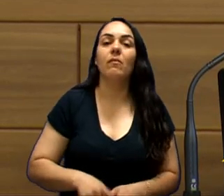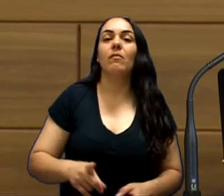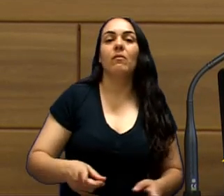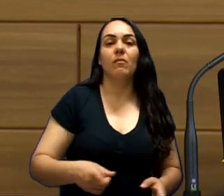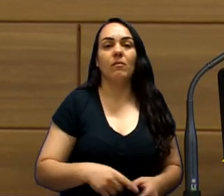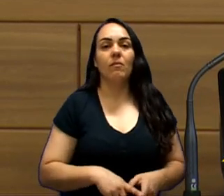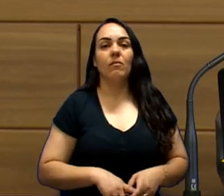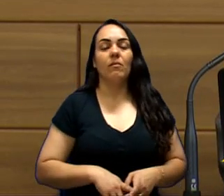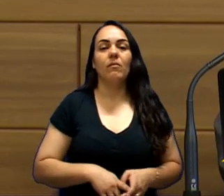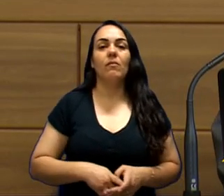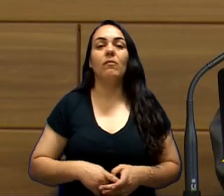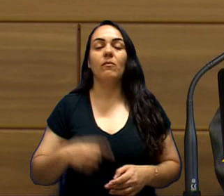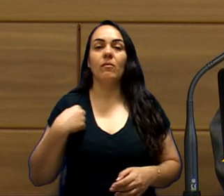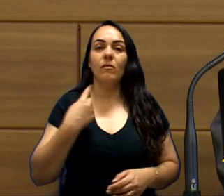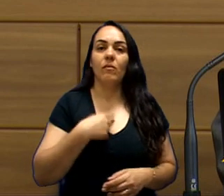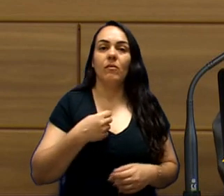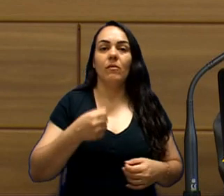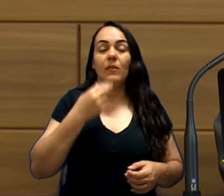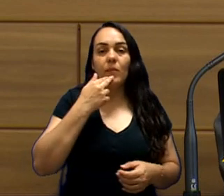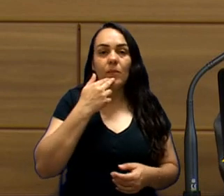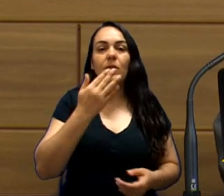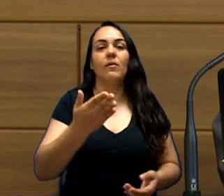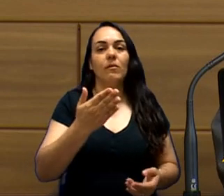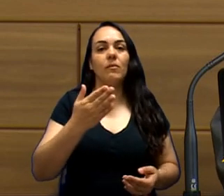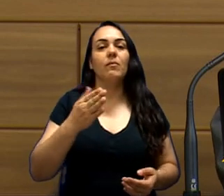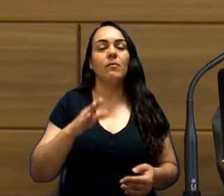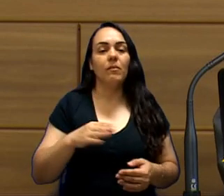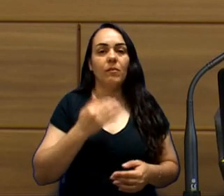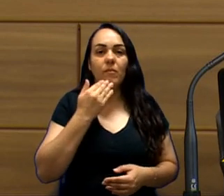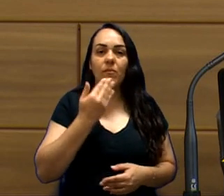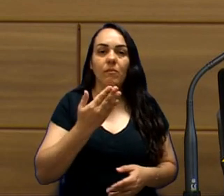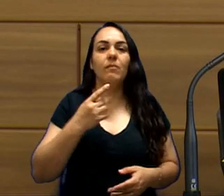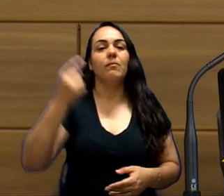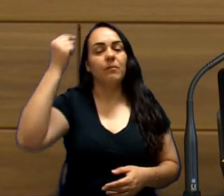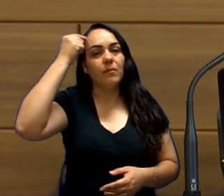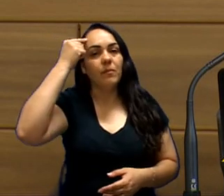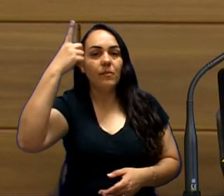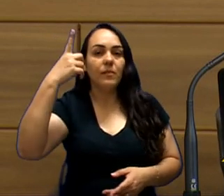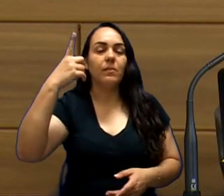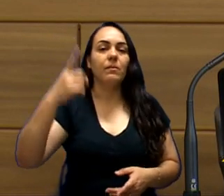Nós reforço a ideia aqui